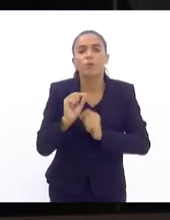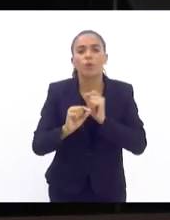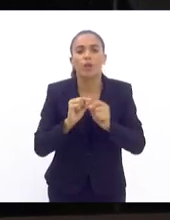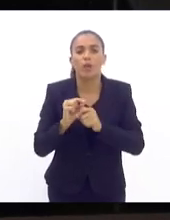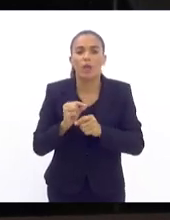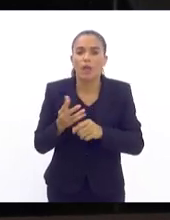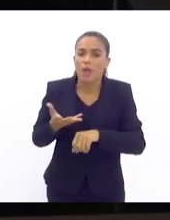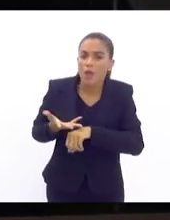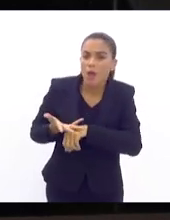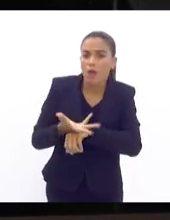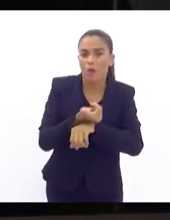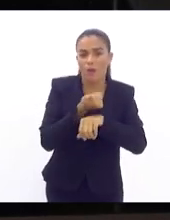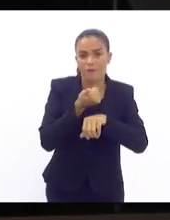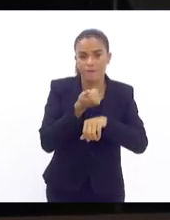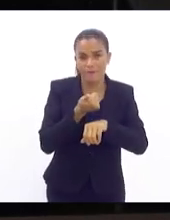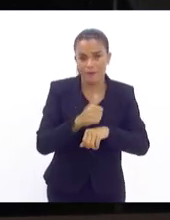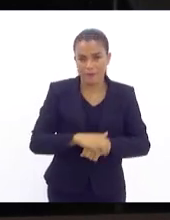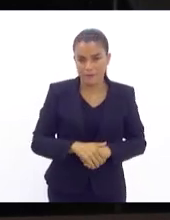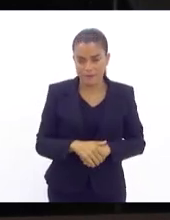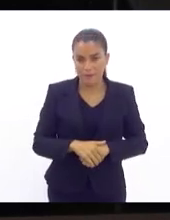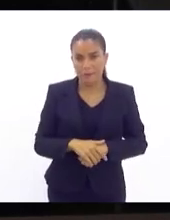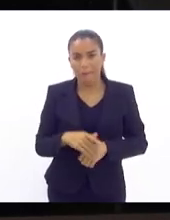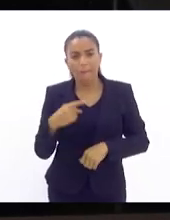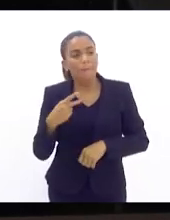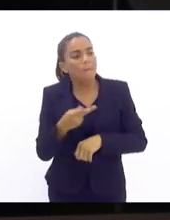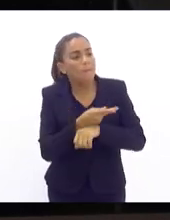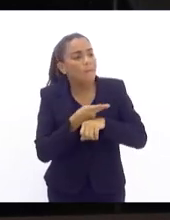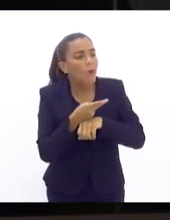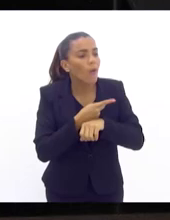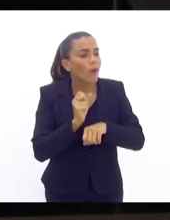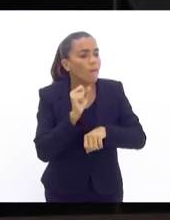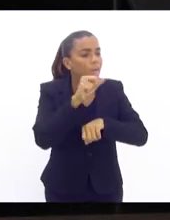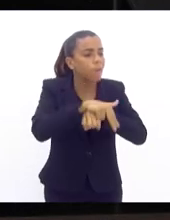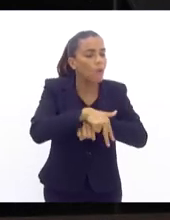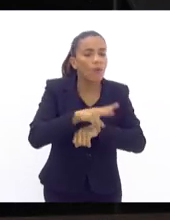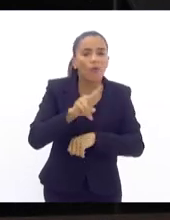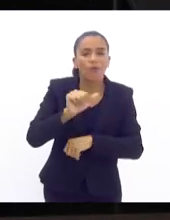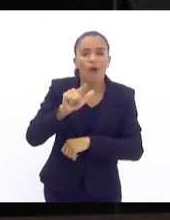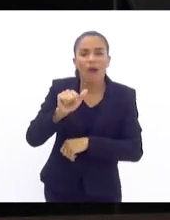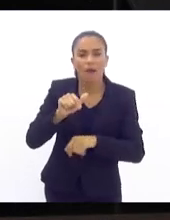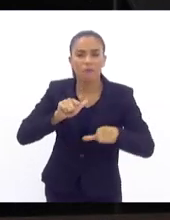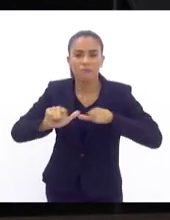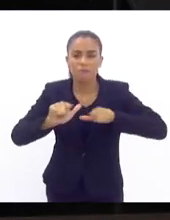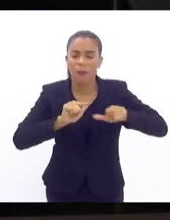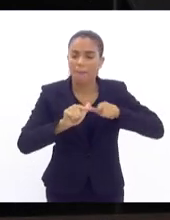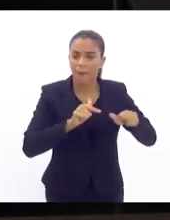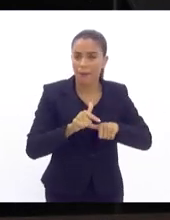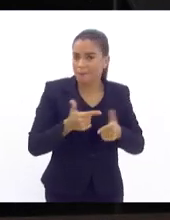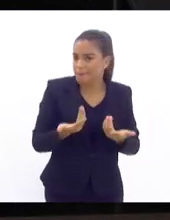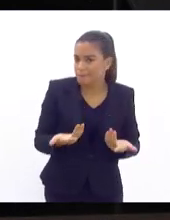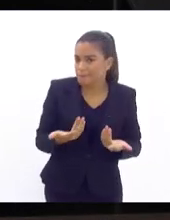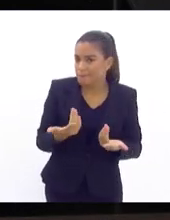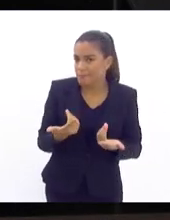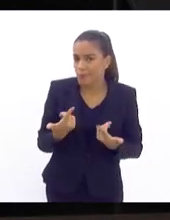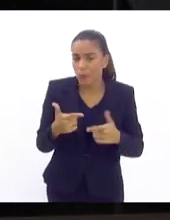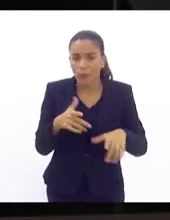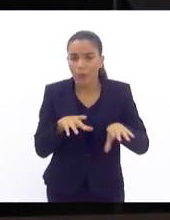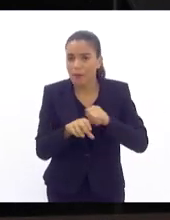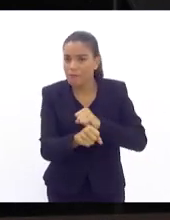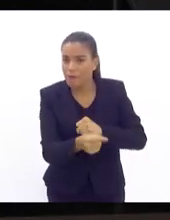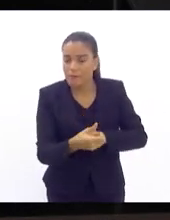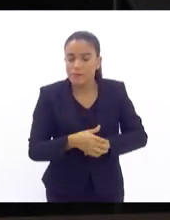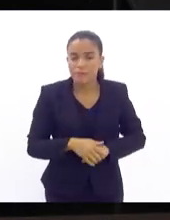para procurar uma vaga no mercado de trabalho. E, muitas vezes, deputado Val,